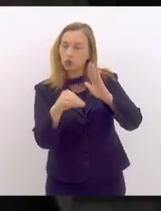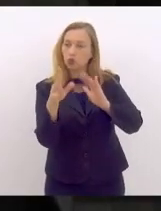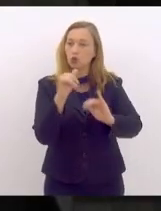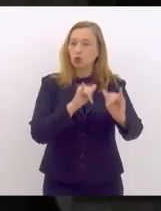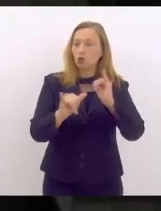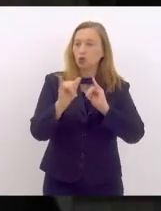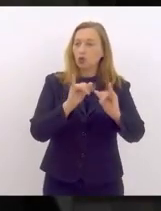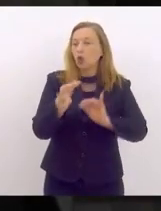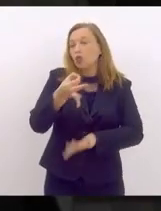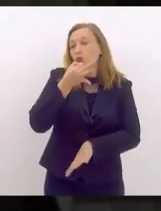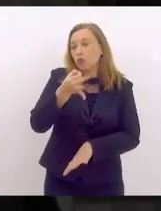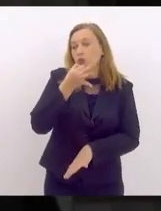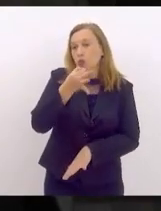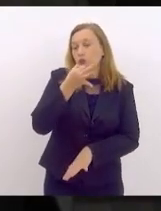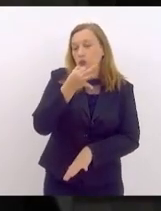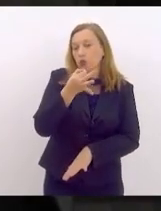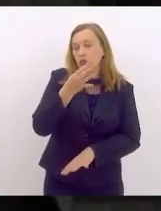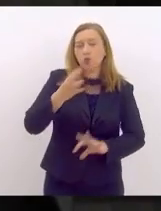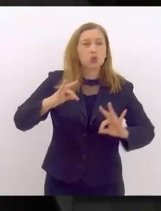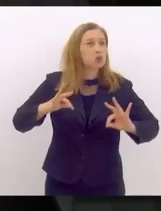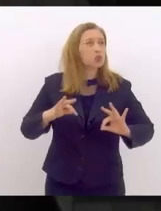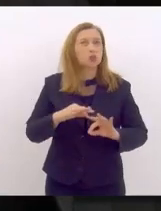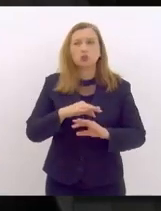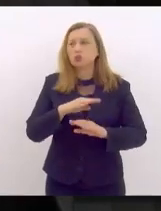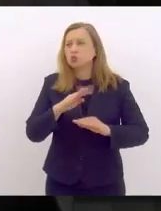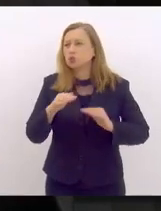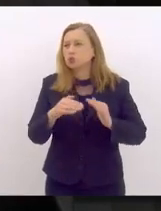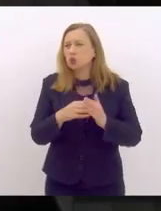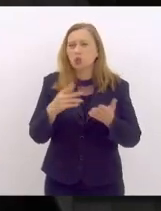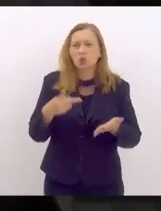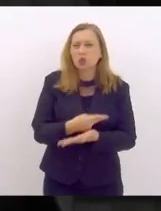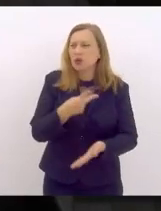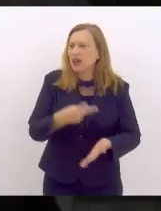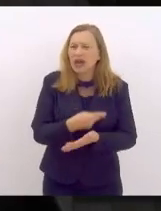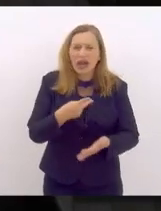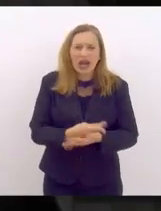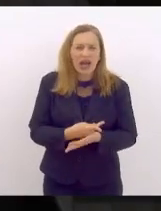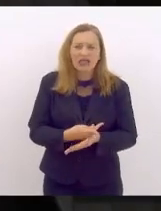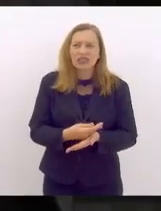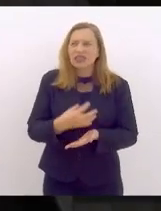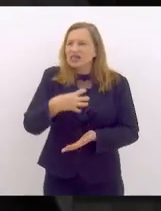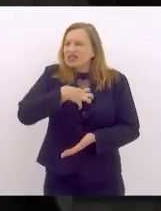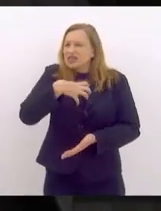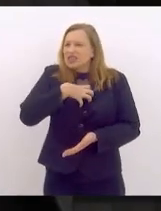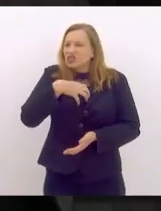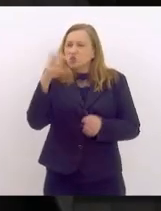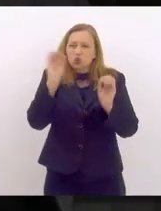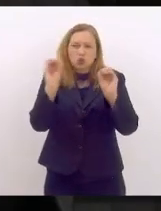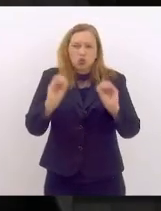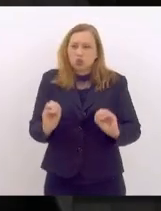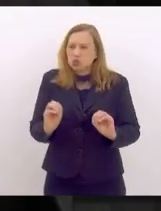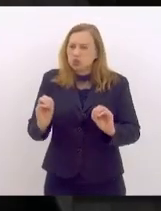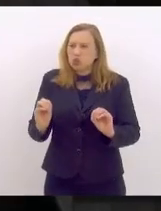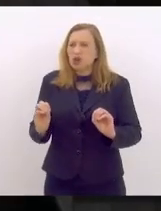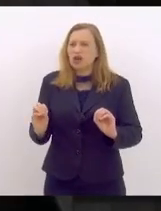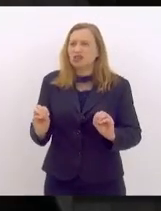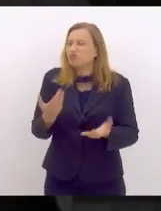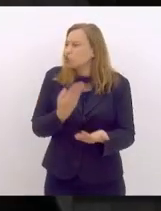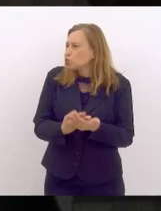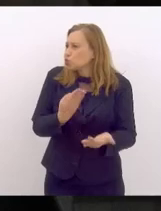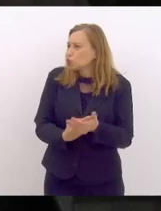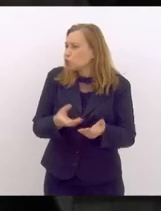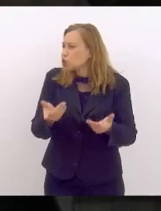série de opiniões totalmente sem fundamento sem um estudo